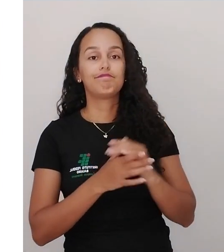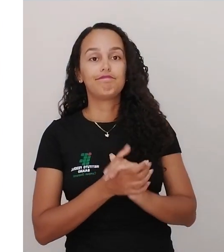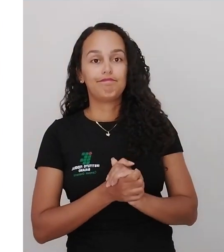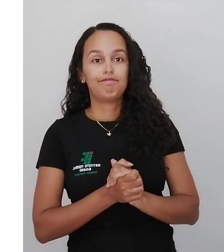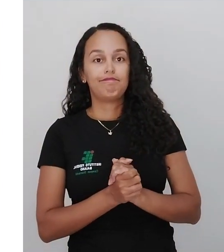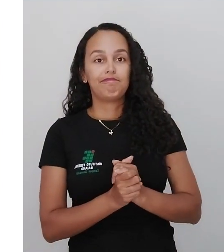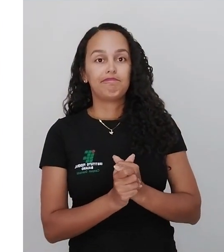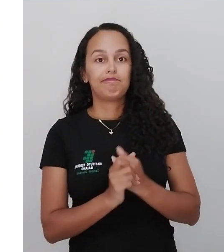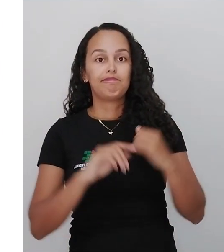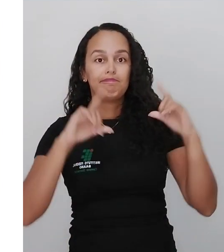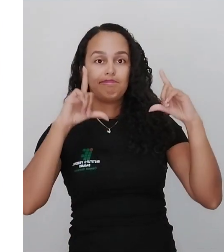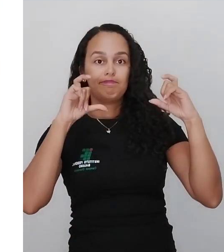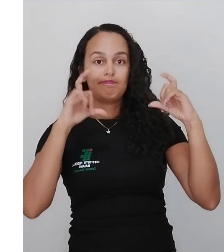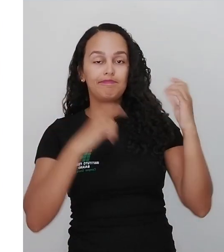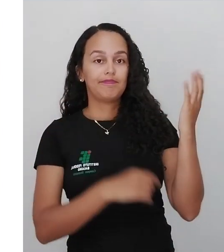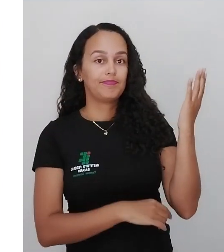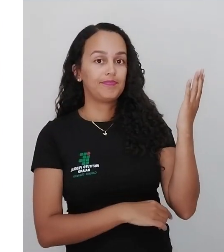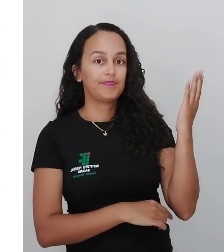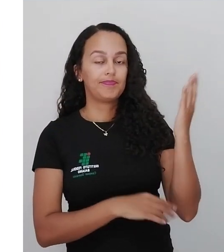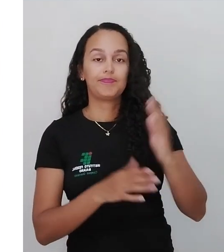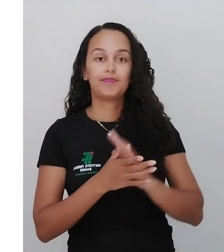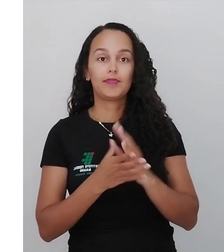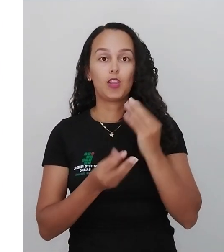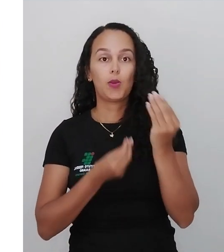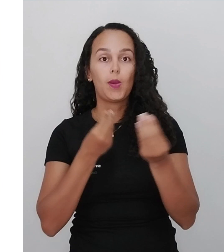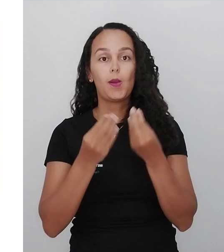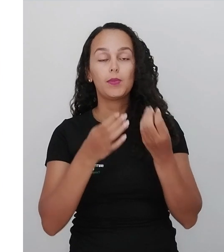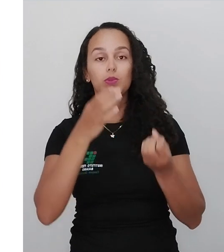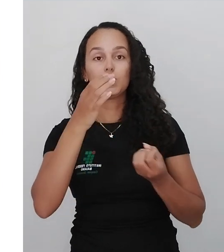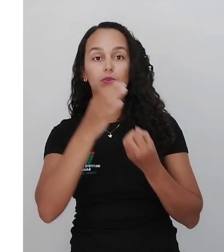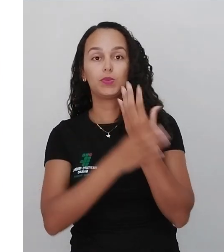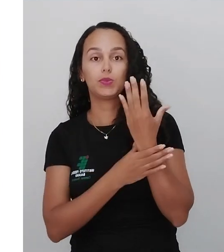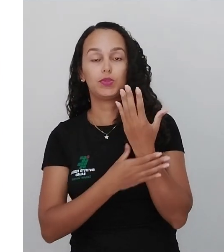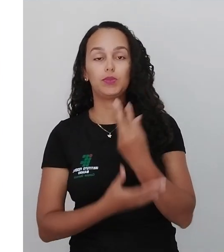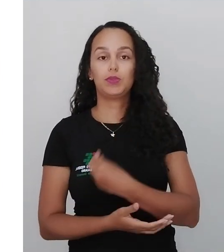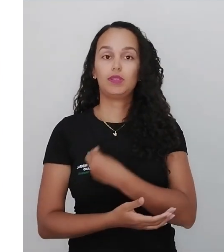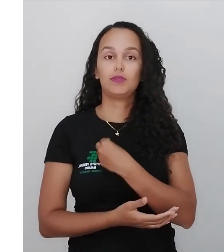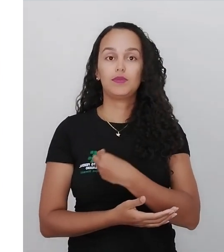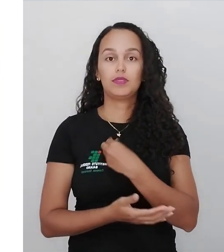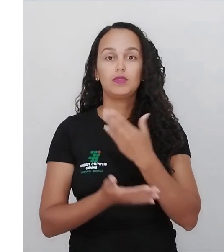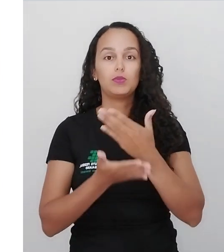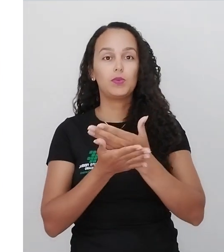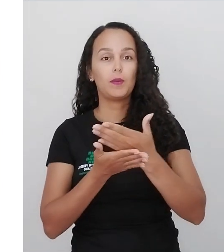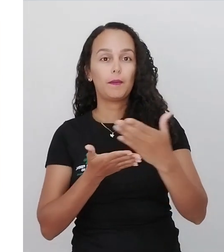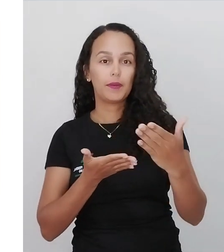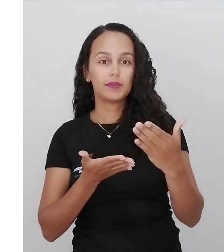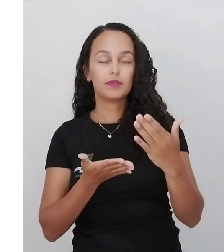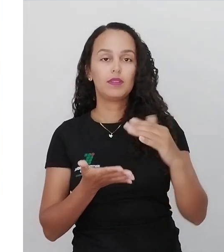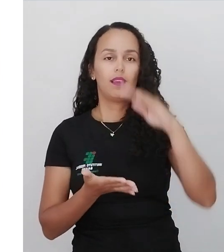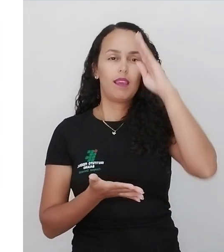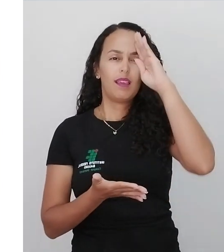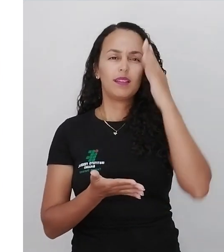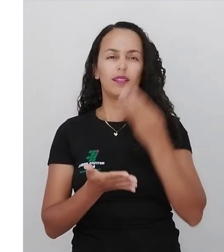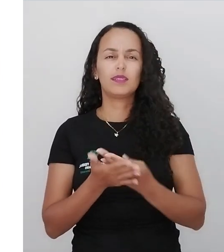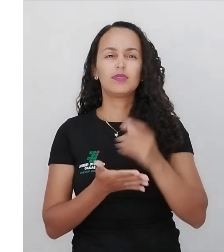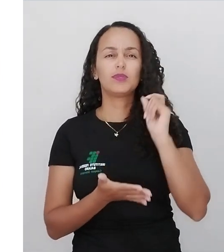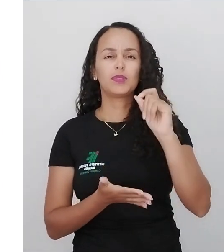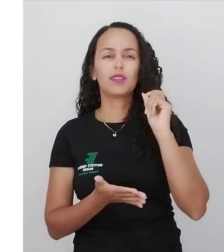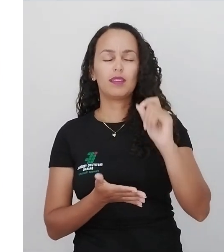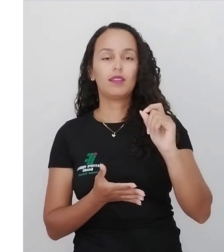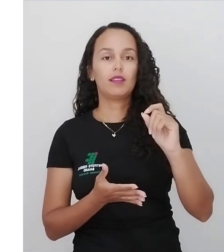de vida. Acredita-se que todos nós tenhamos um ancestral procarionte. Lembrando que quem são os procariontes? São